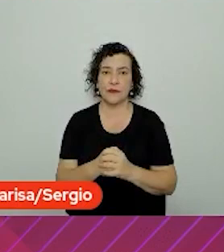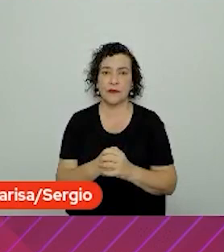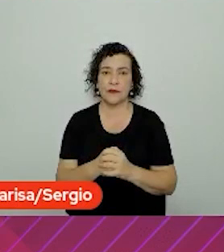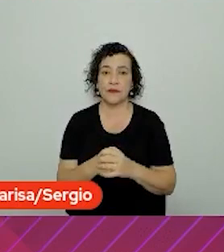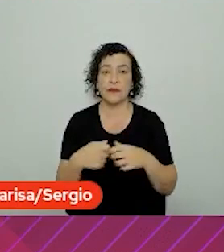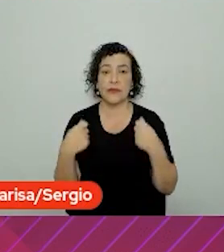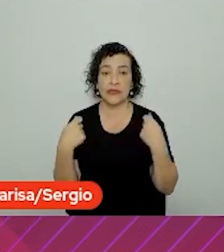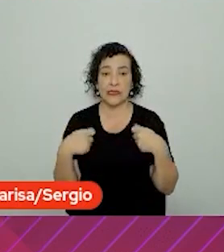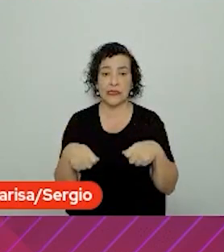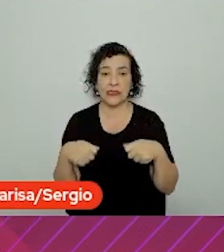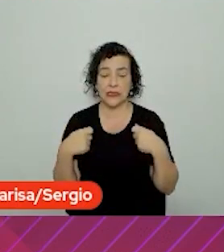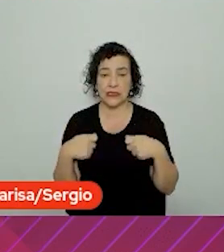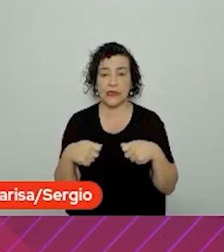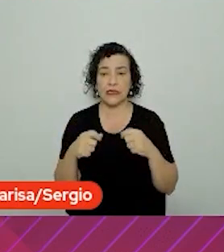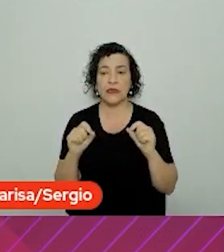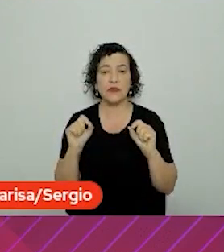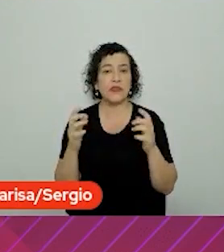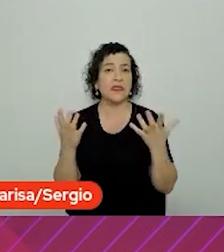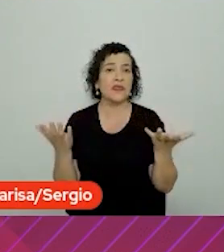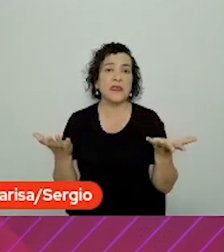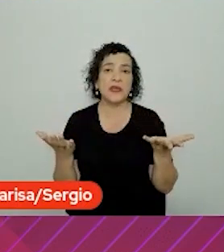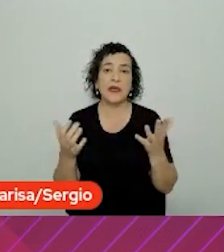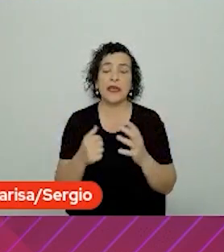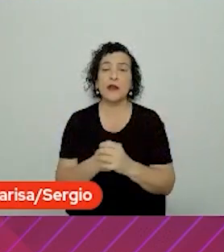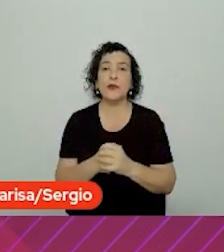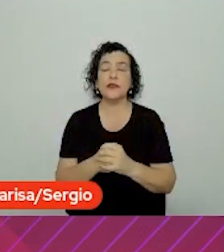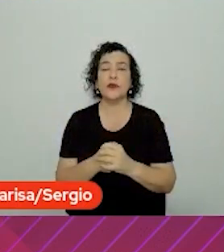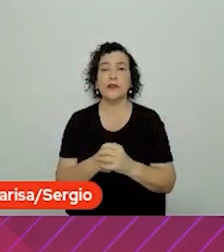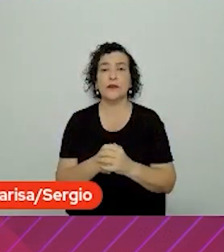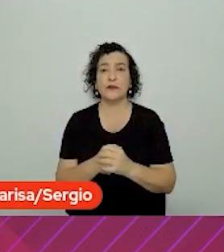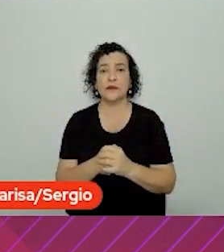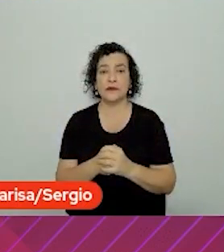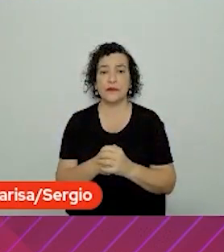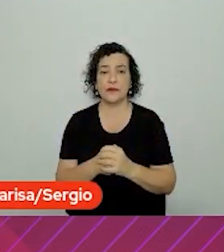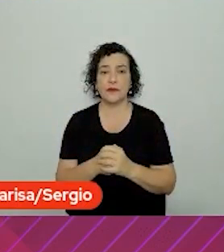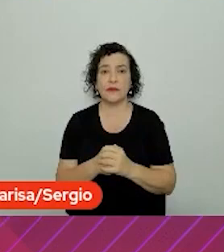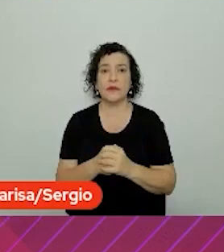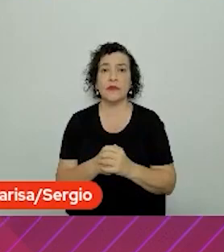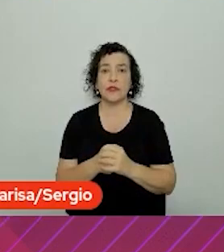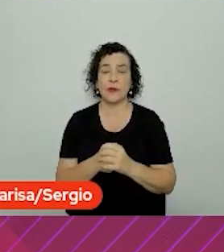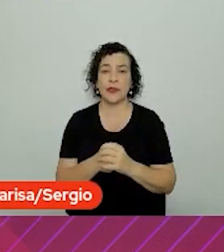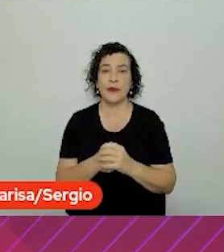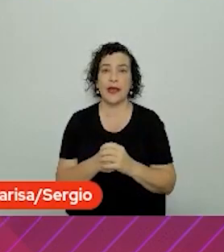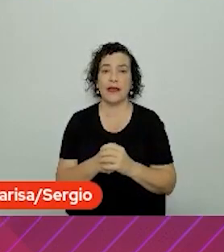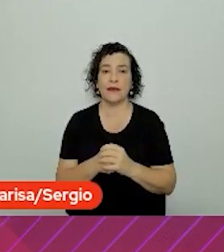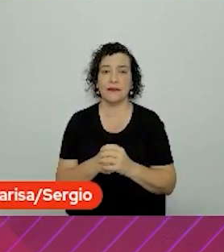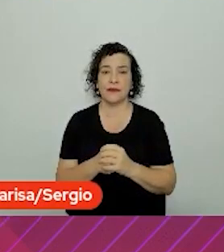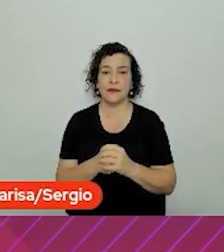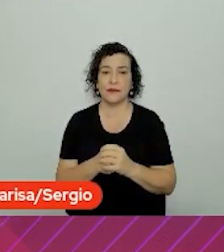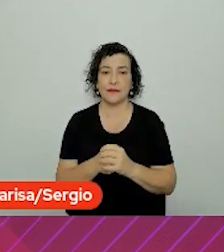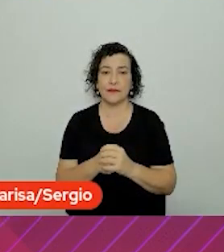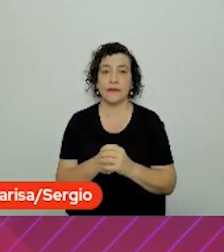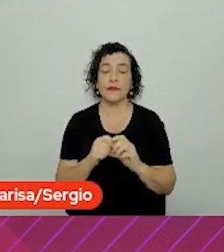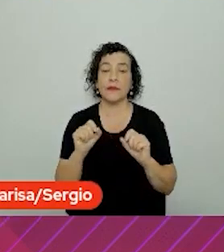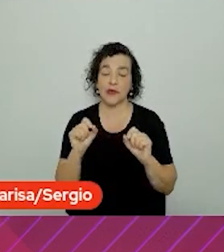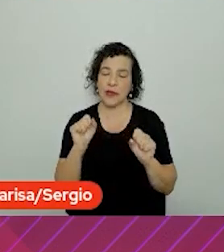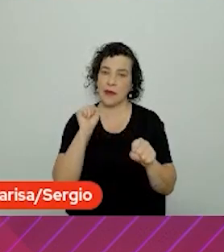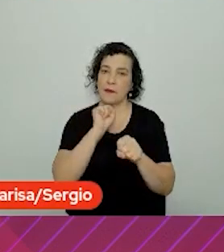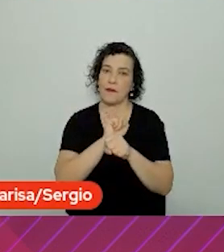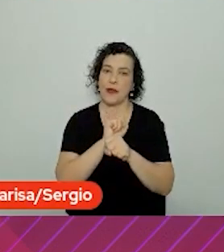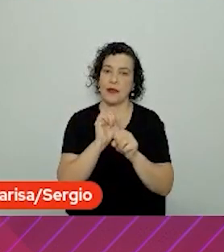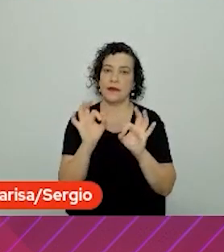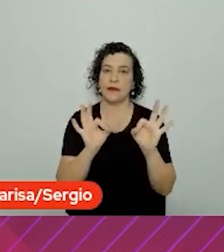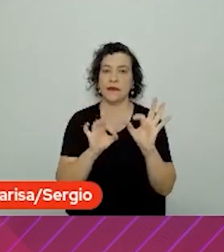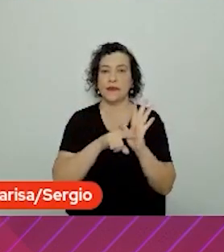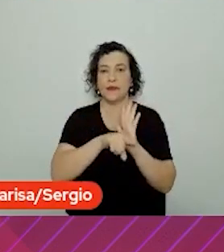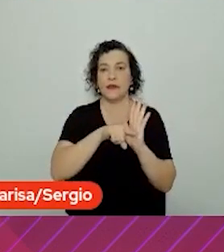alguém chegasse lá e começasse simplesmente: "Ah, não, vocês têm que fazer desse jeito, desse, desse", ia dar resultado? Não, cara. Vamos parar e analisar.